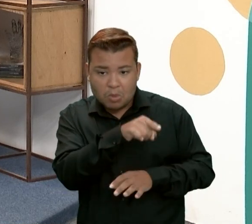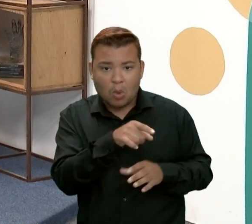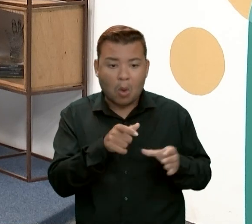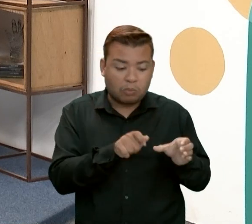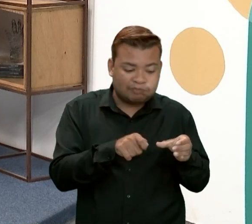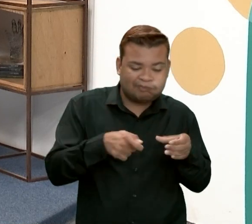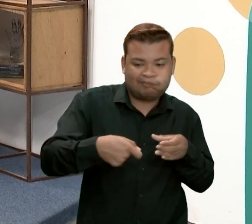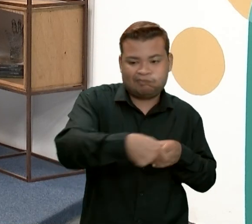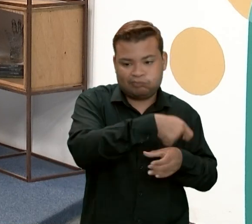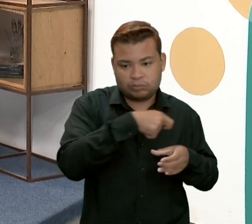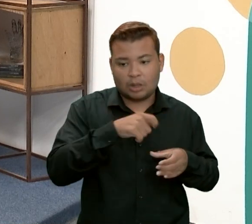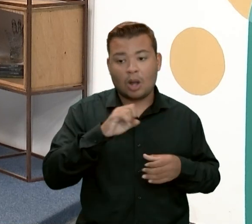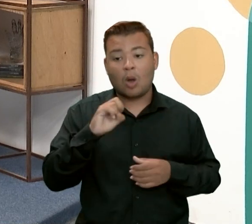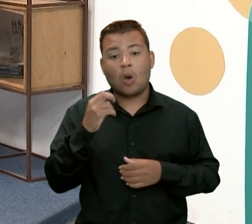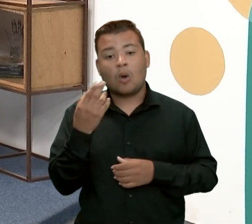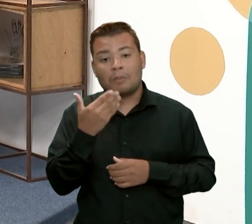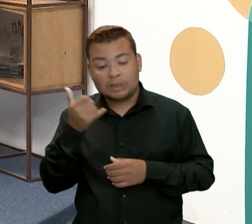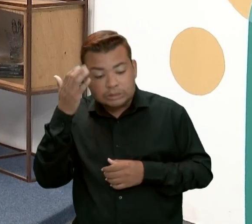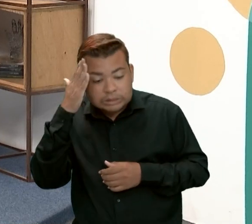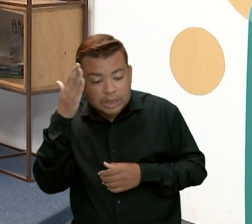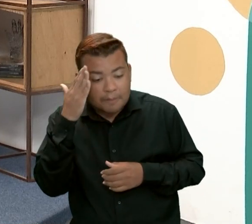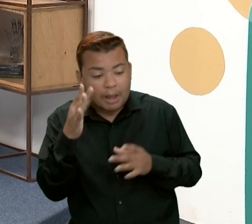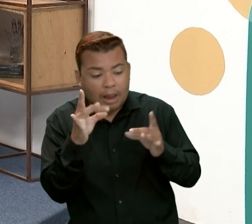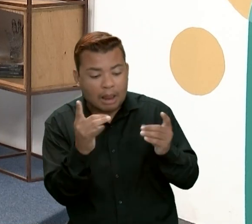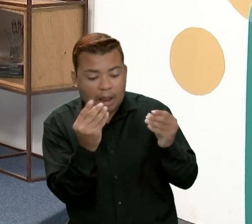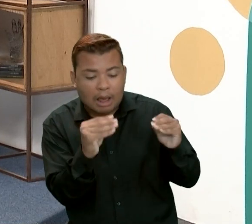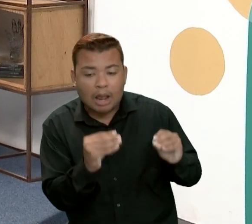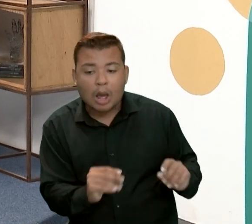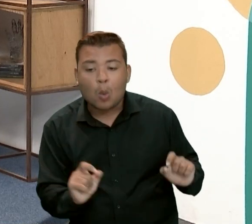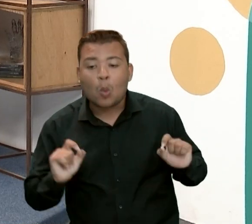a quantidade do que foi colocado ali naquele preparo da comida?